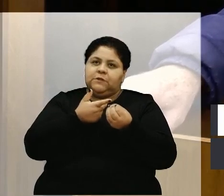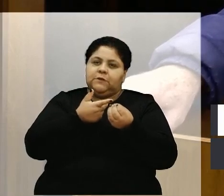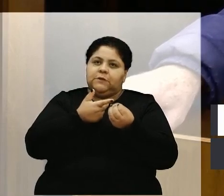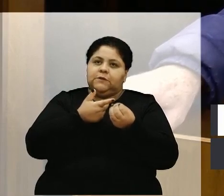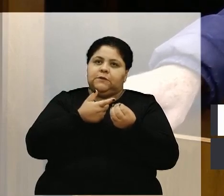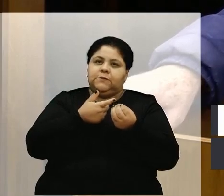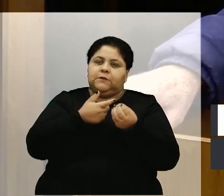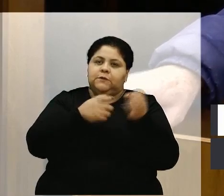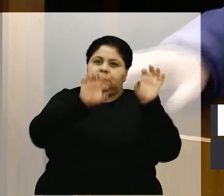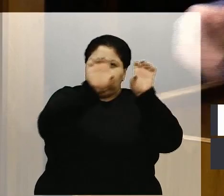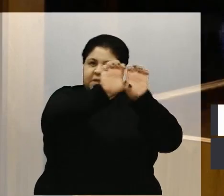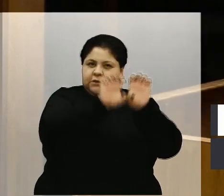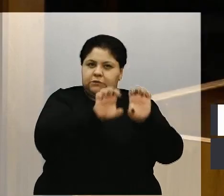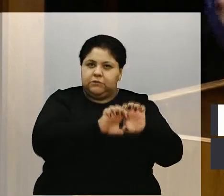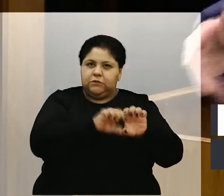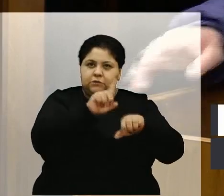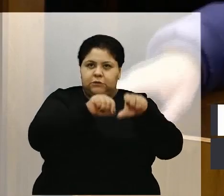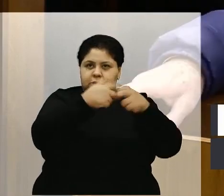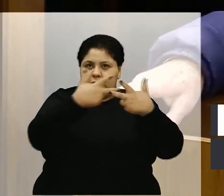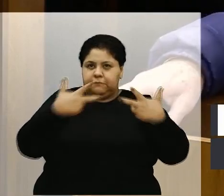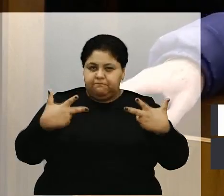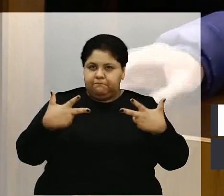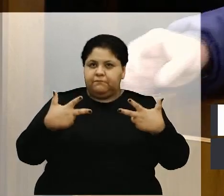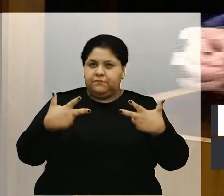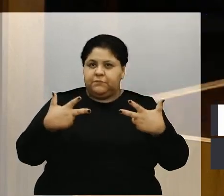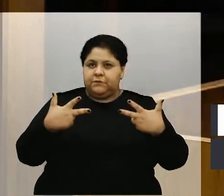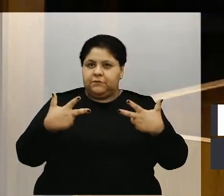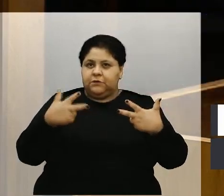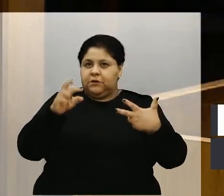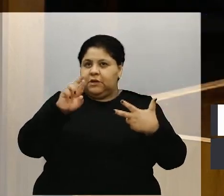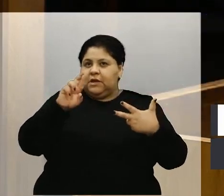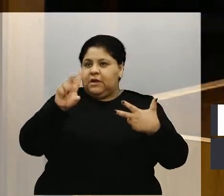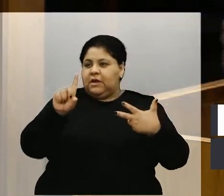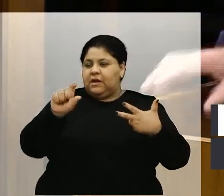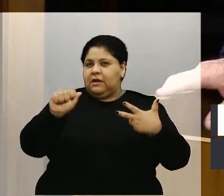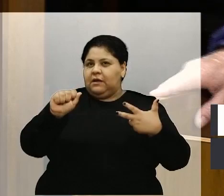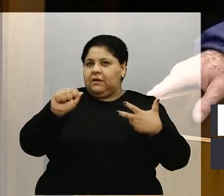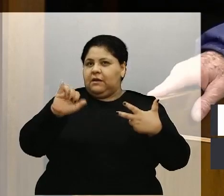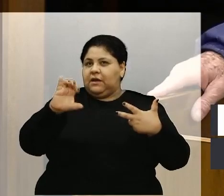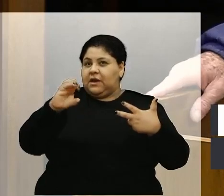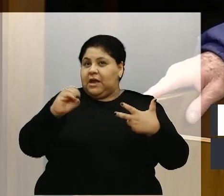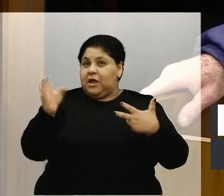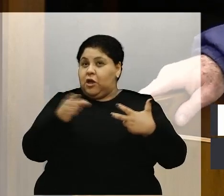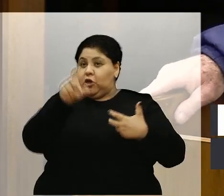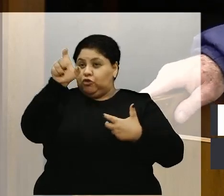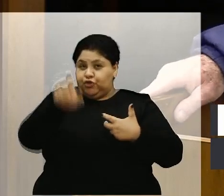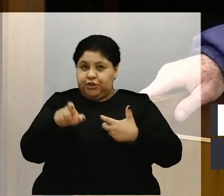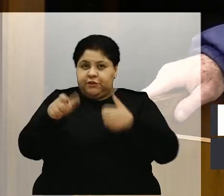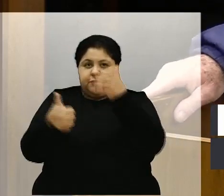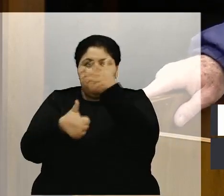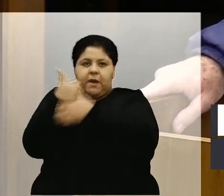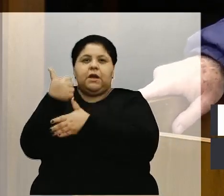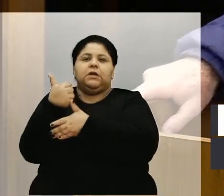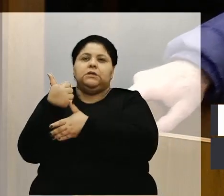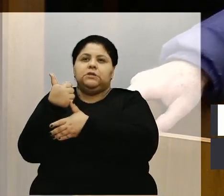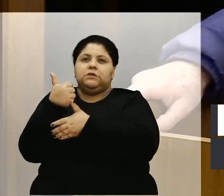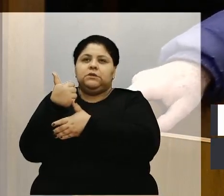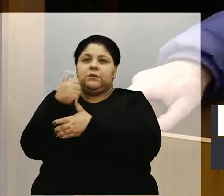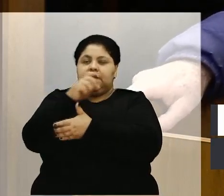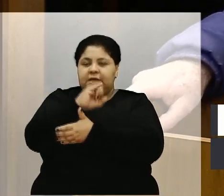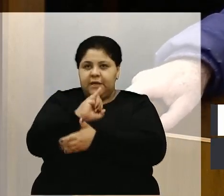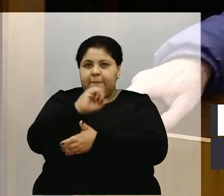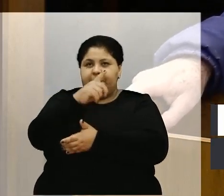a rádio também, aperfeiçoar e melhorar a IPTA